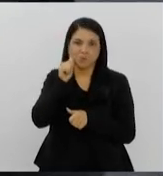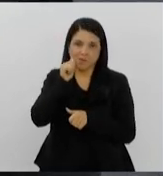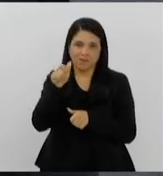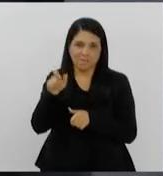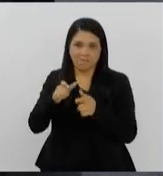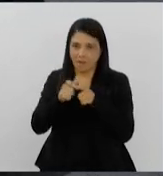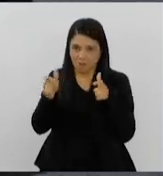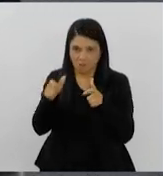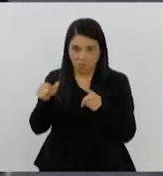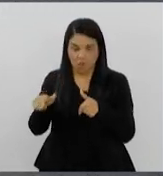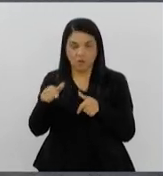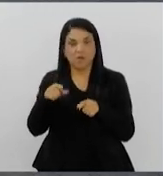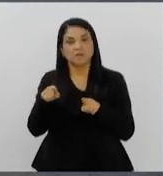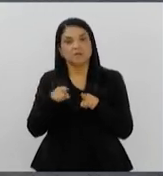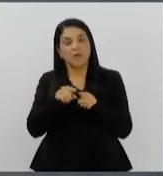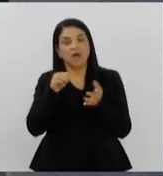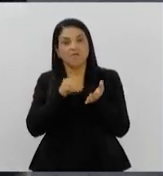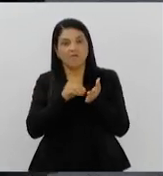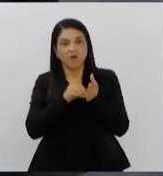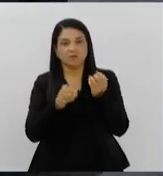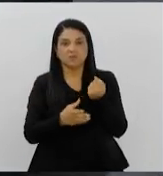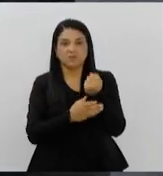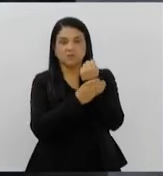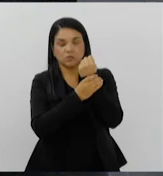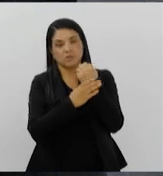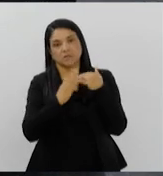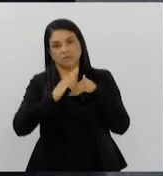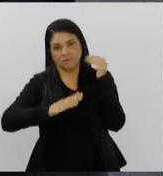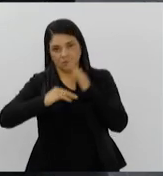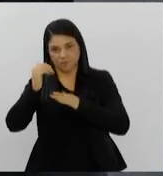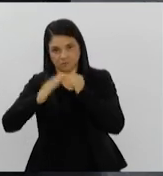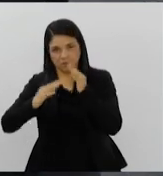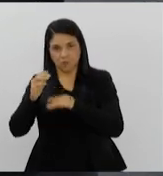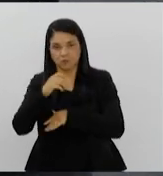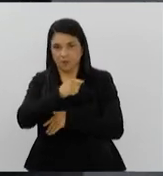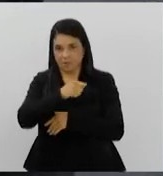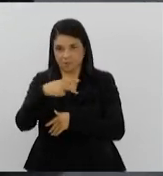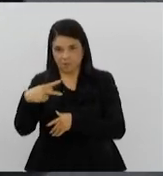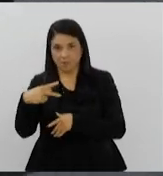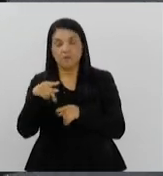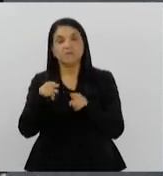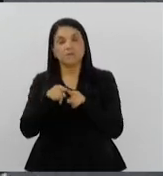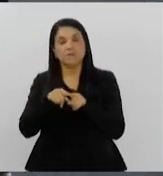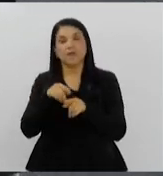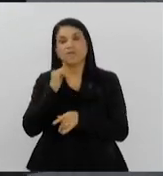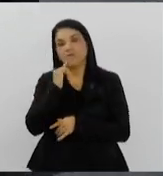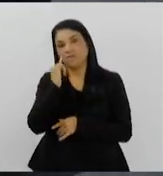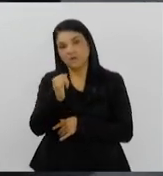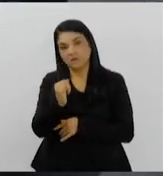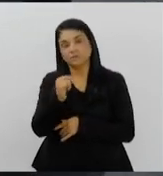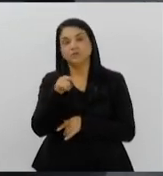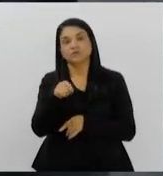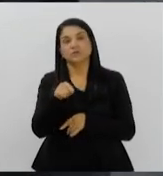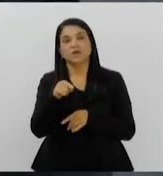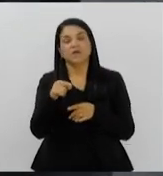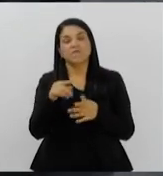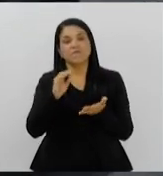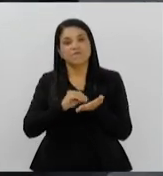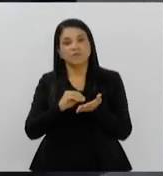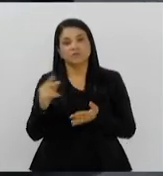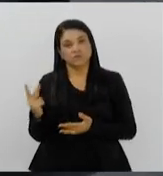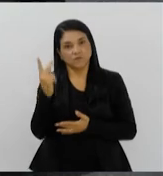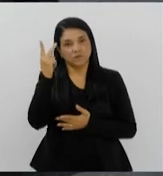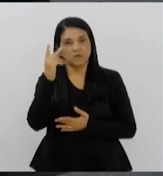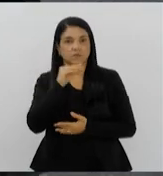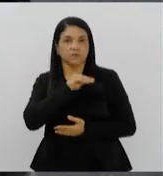de uma insegurança da edificação da profissão, falamos também, deputada presidenta, de uma desvalorização da